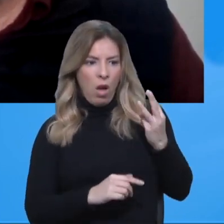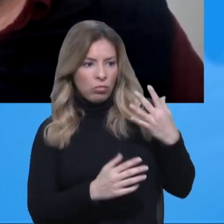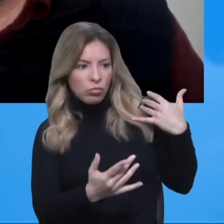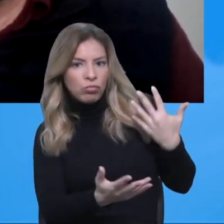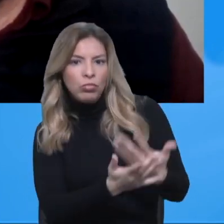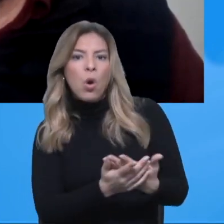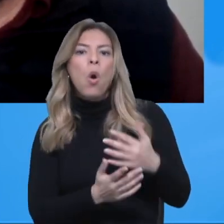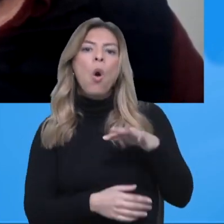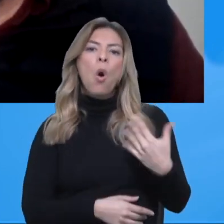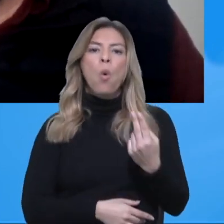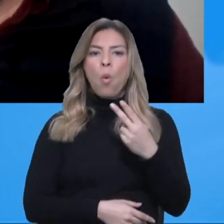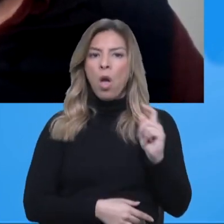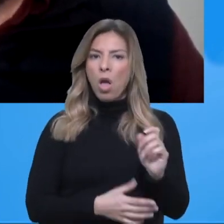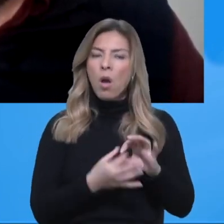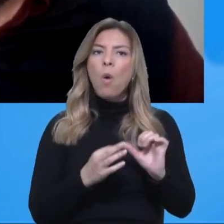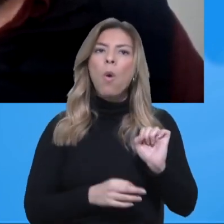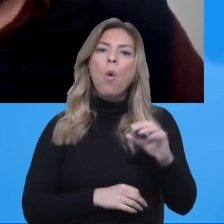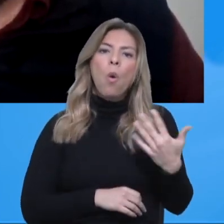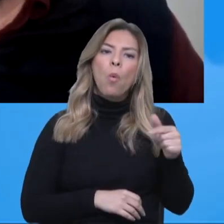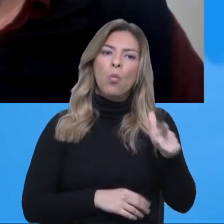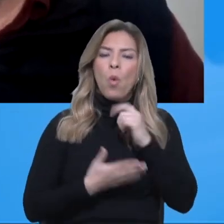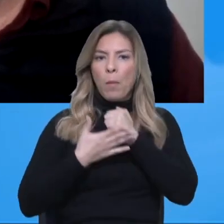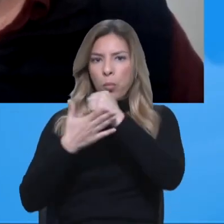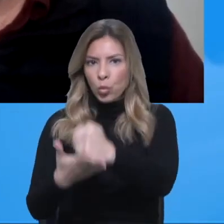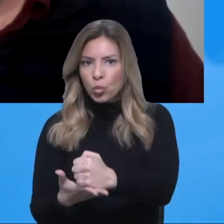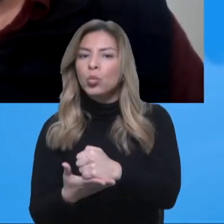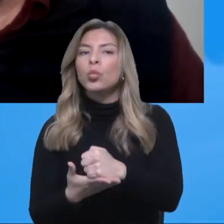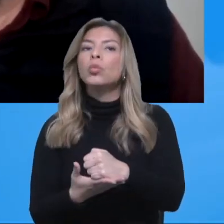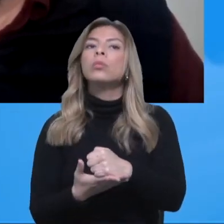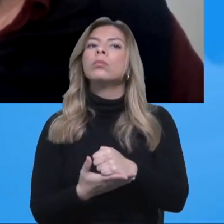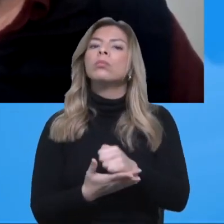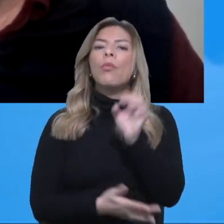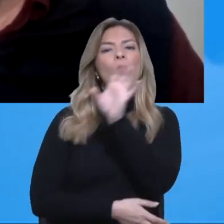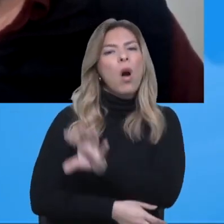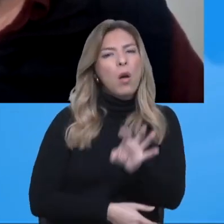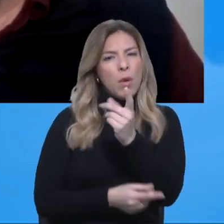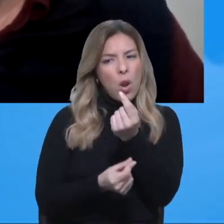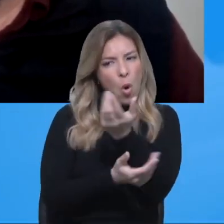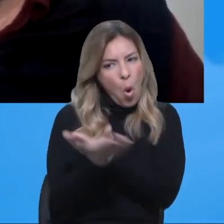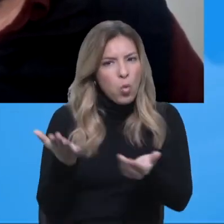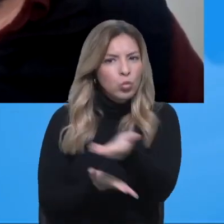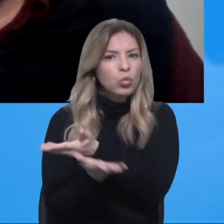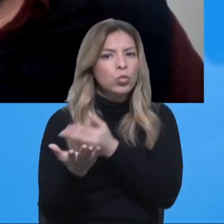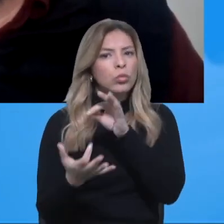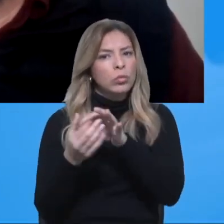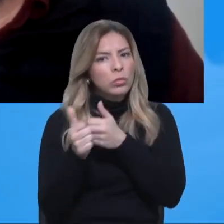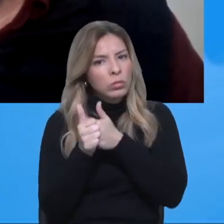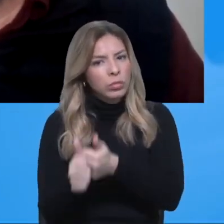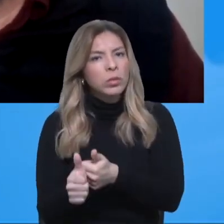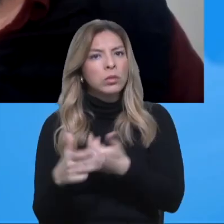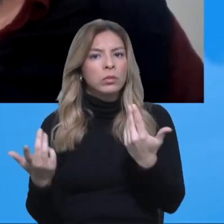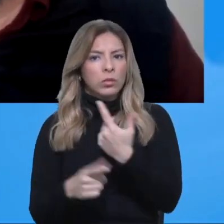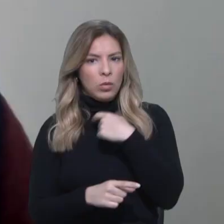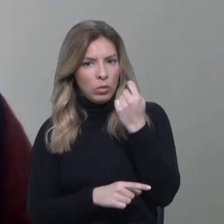União Europeia que foi fazendo de apoio e com essas negociações diretas, nomeadamente com Putin e com a